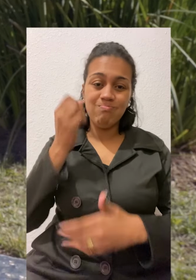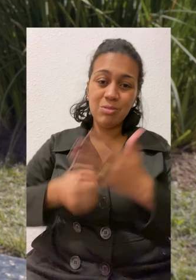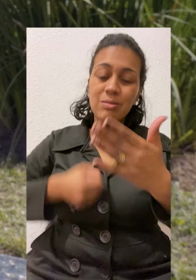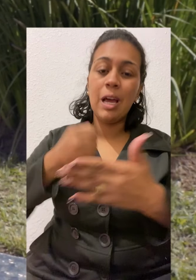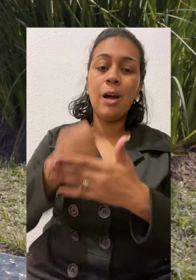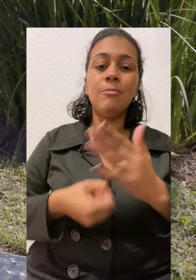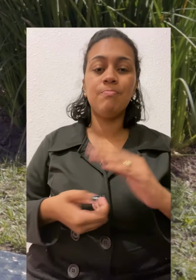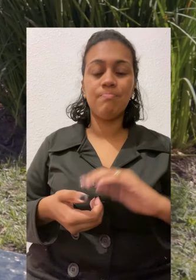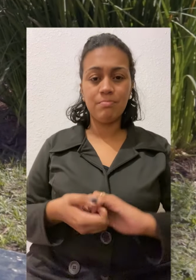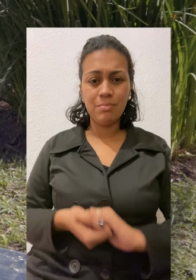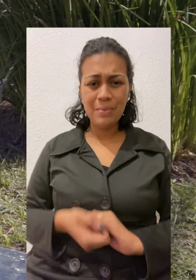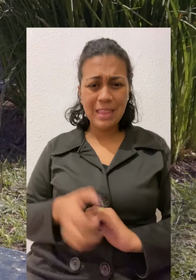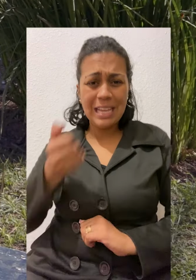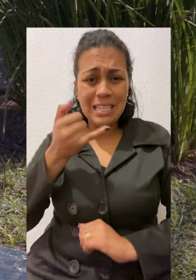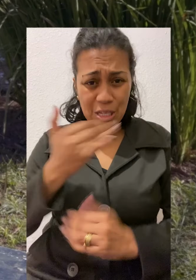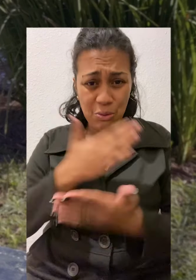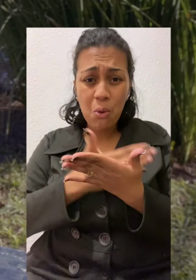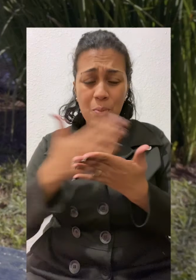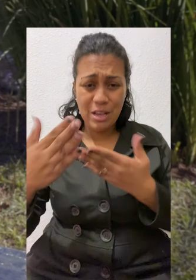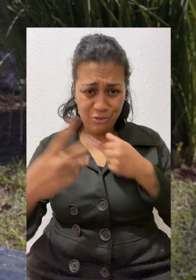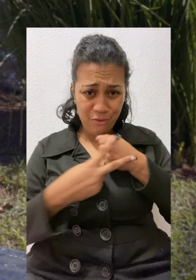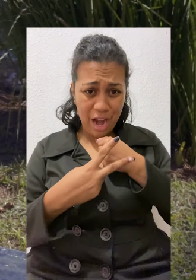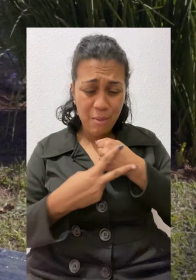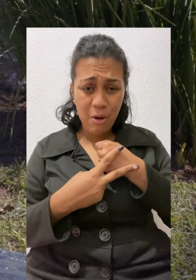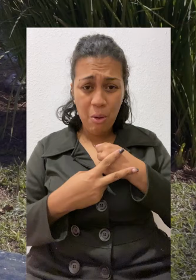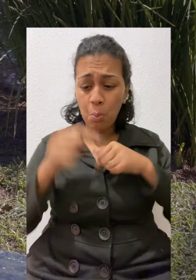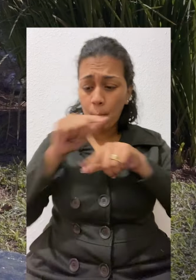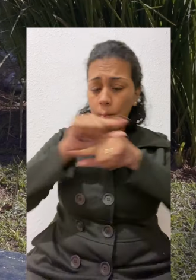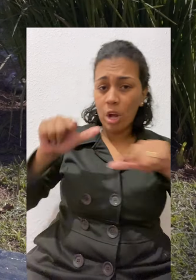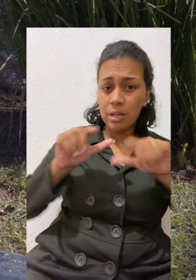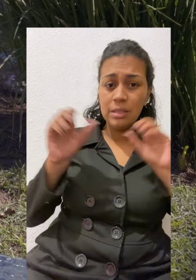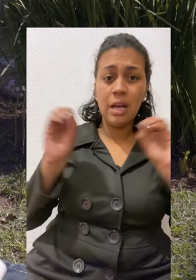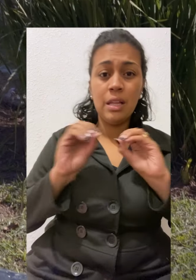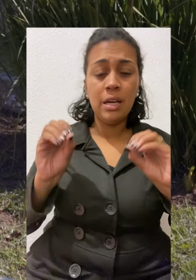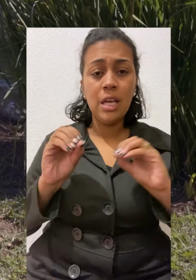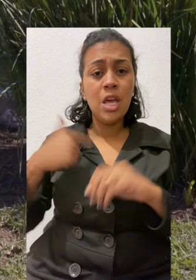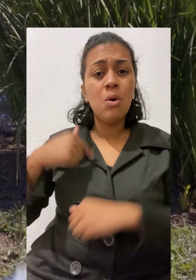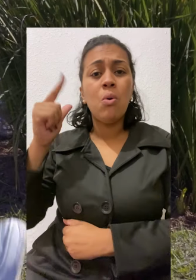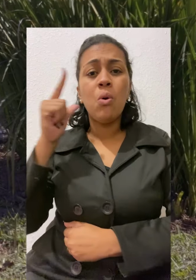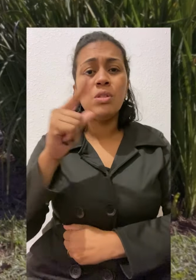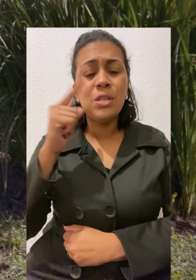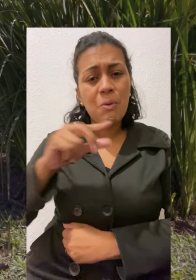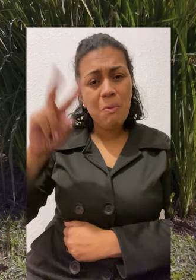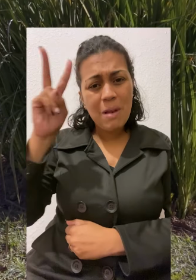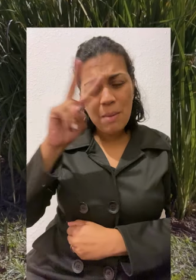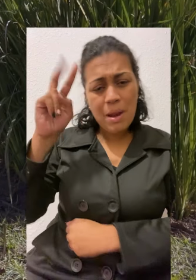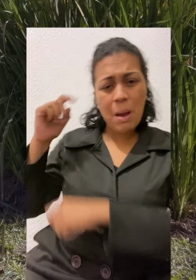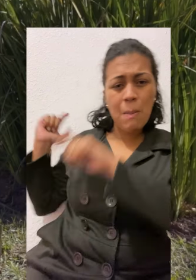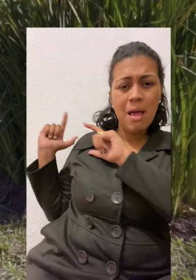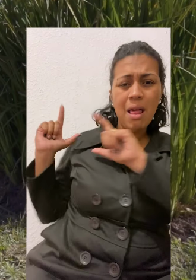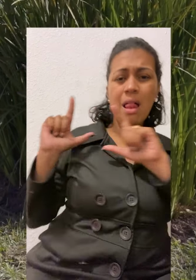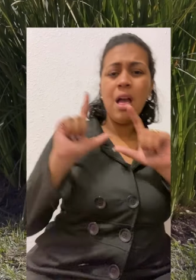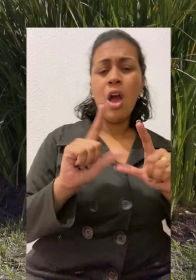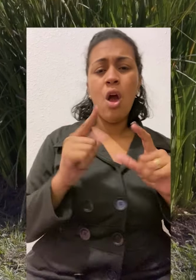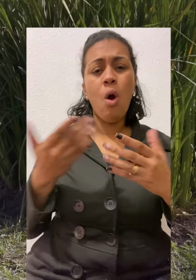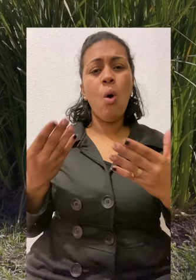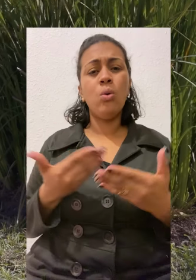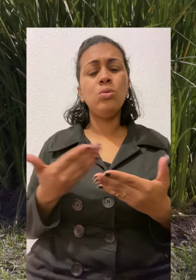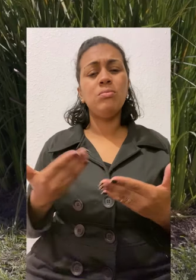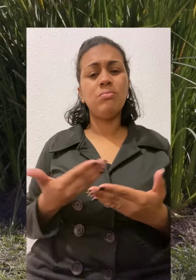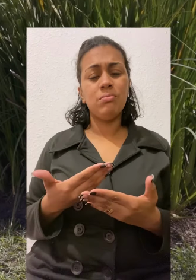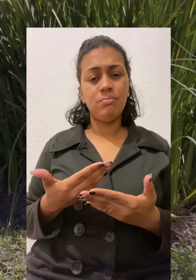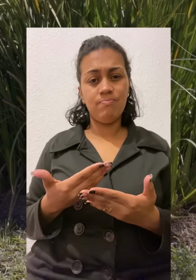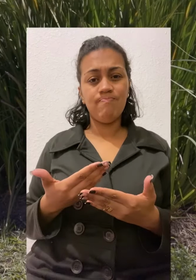mantém-se aberto. E se no princípio era o verbo, conjugo restaurar do pretérito perfeito